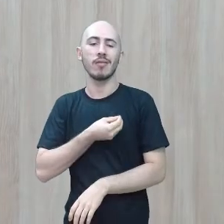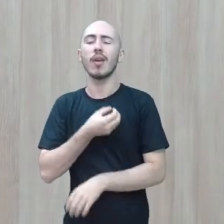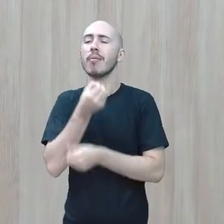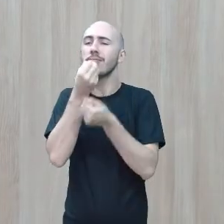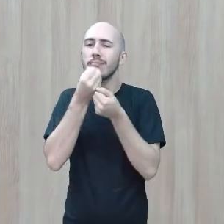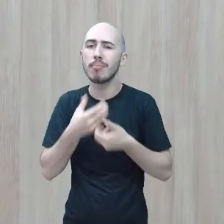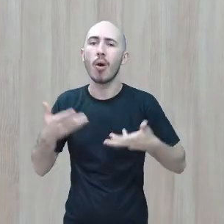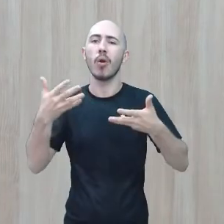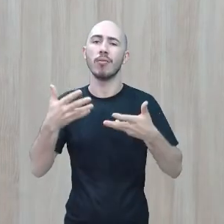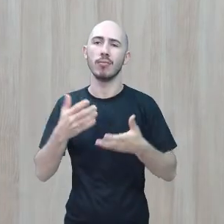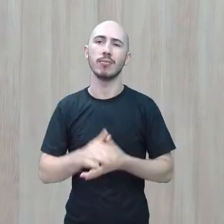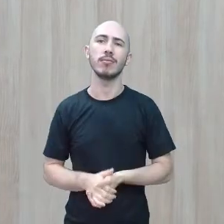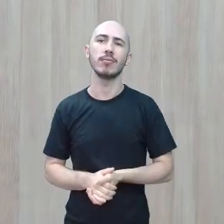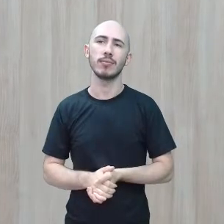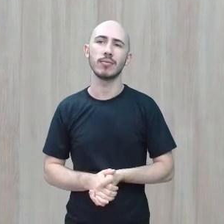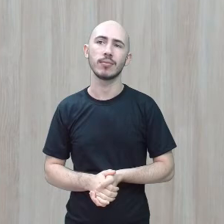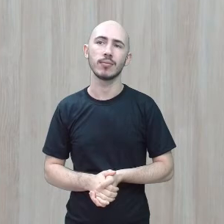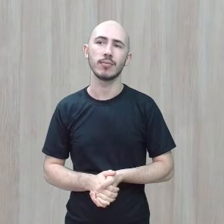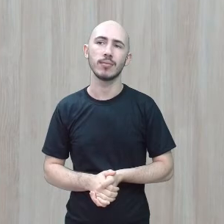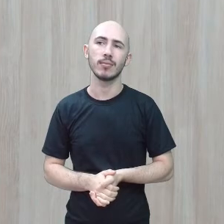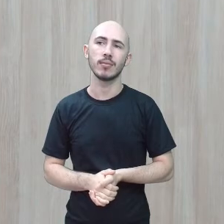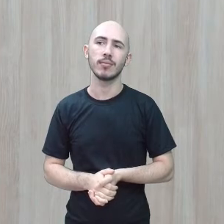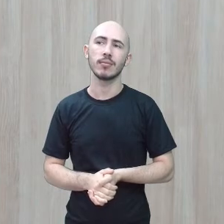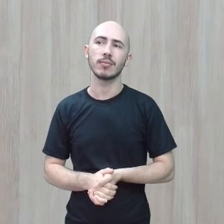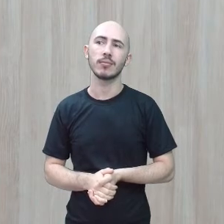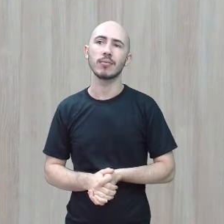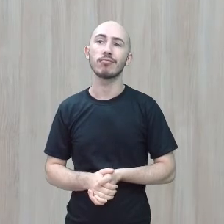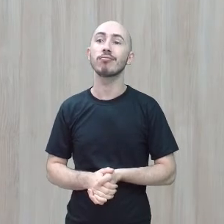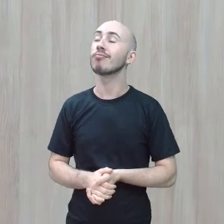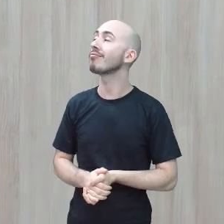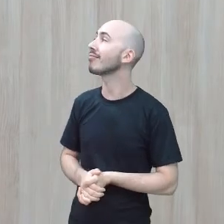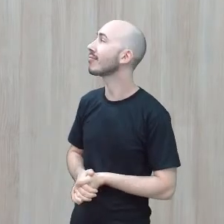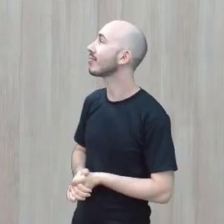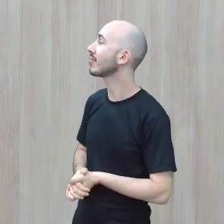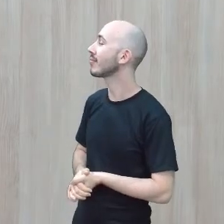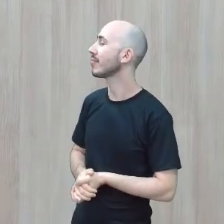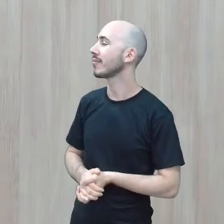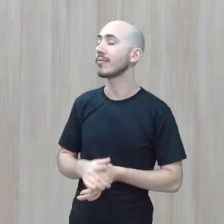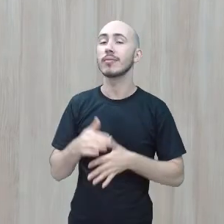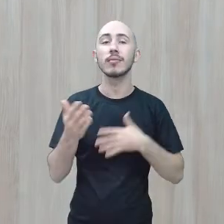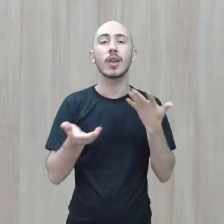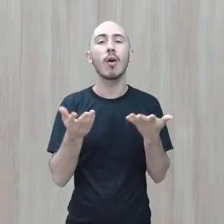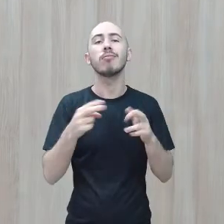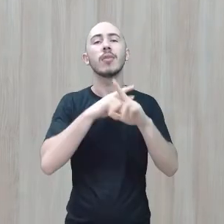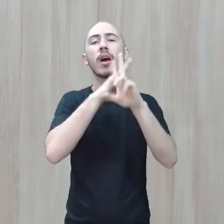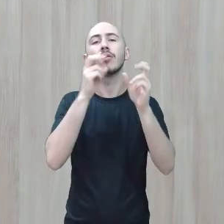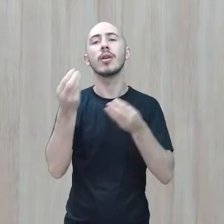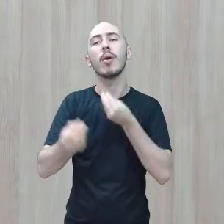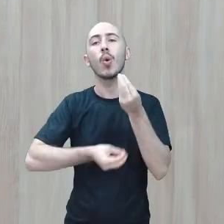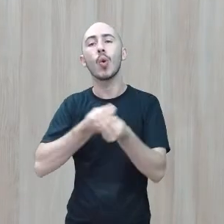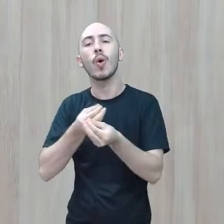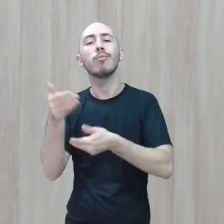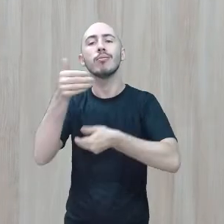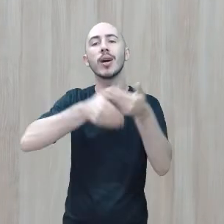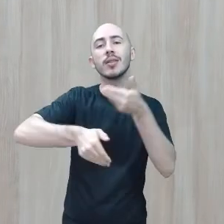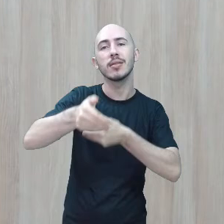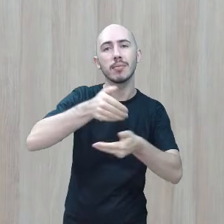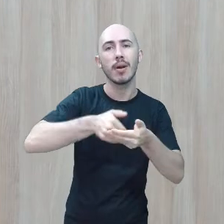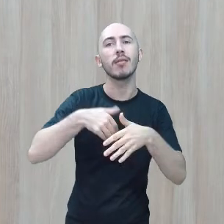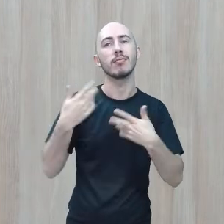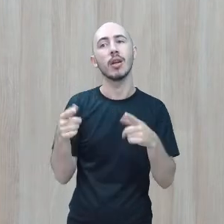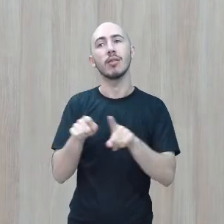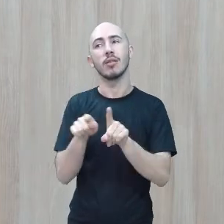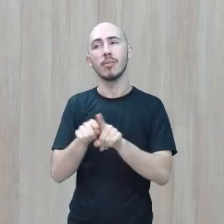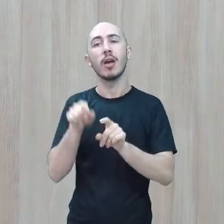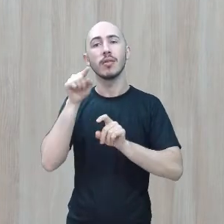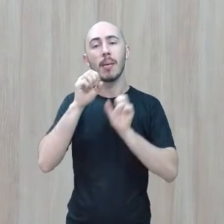boa, de qualidade. Aqui a gente traz algumas questões, né, de como você pode participar, inclusive